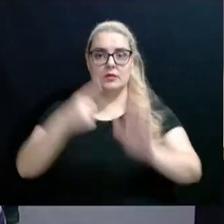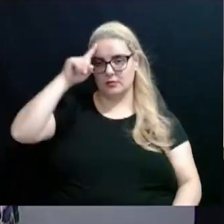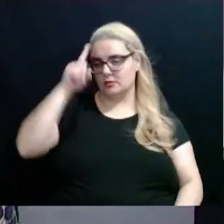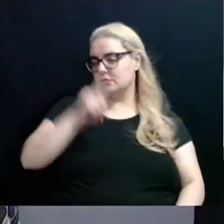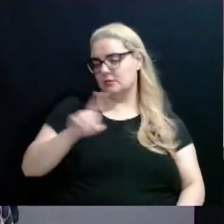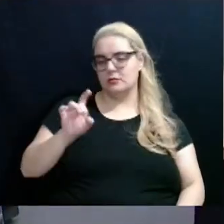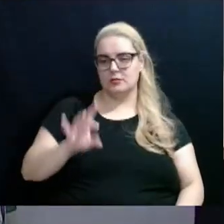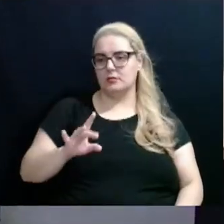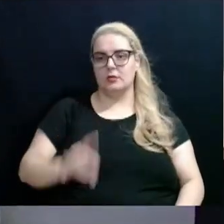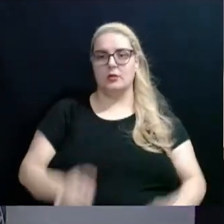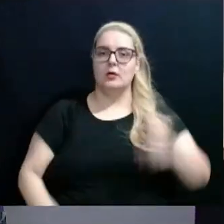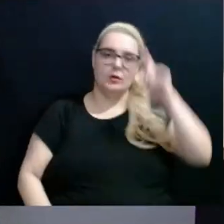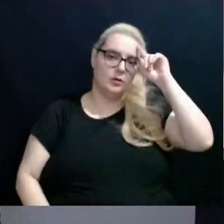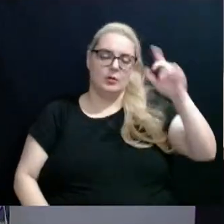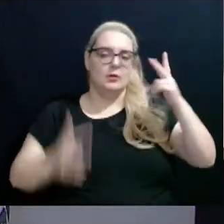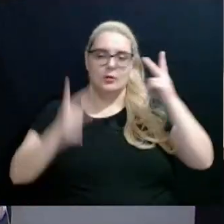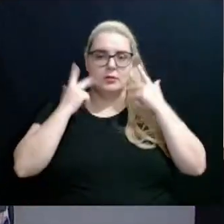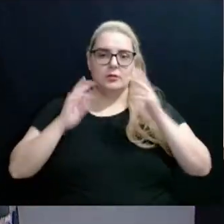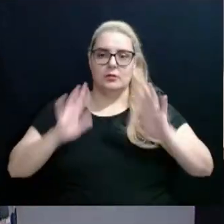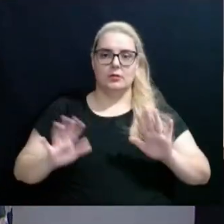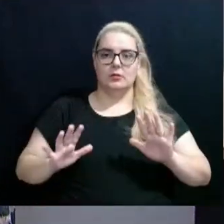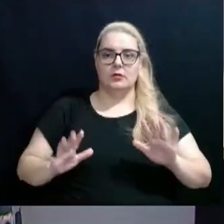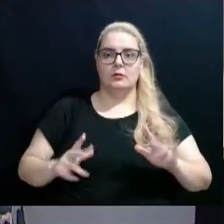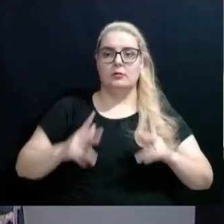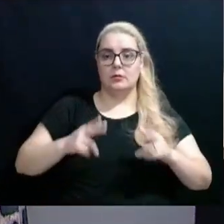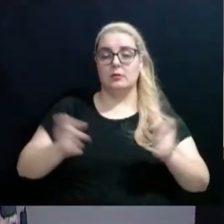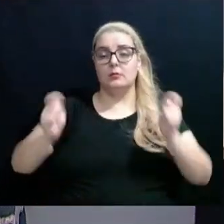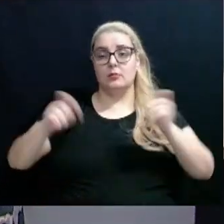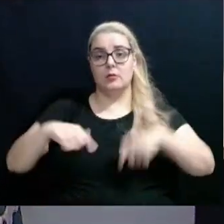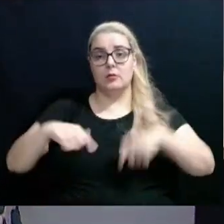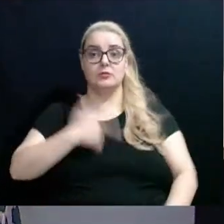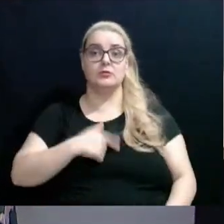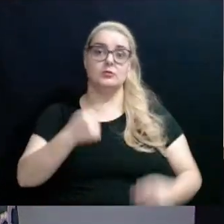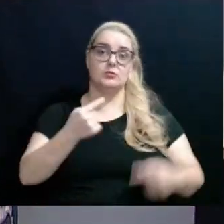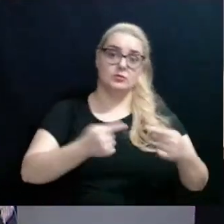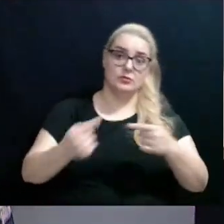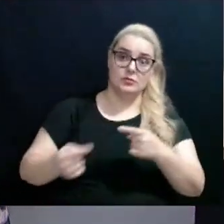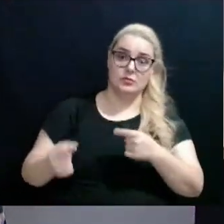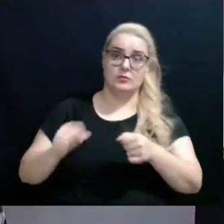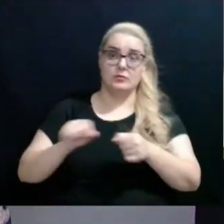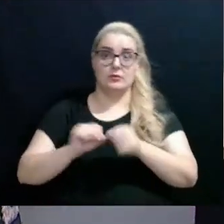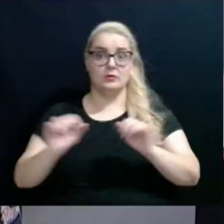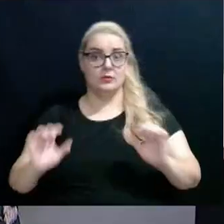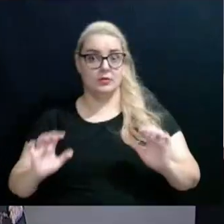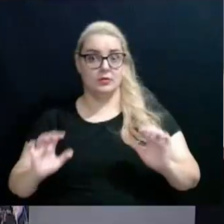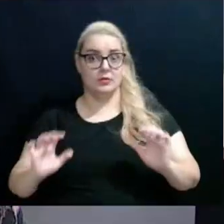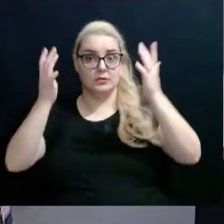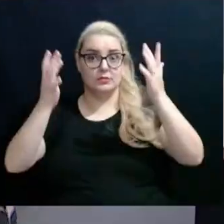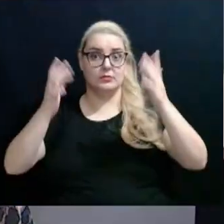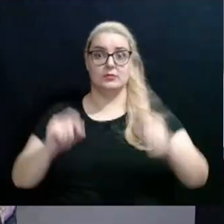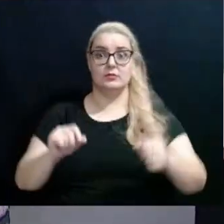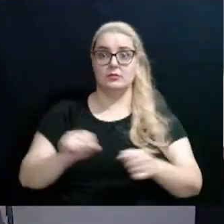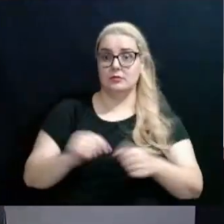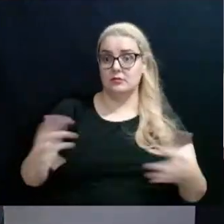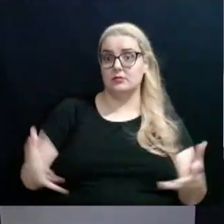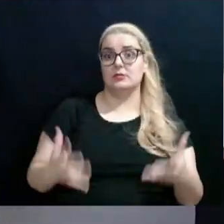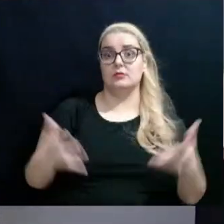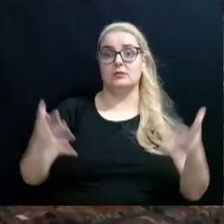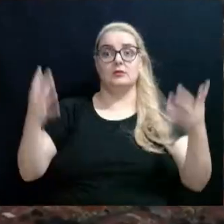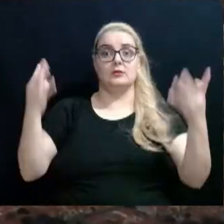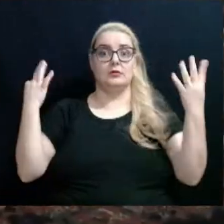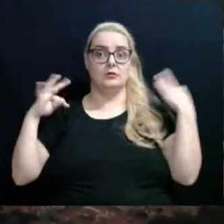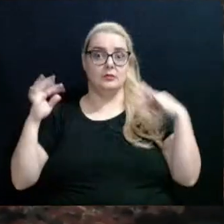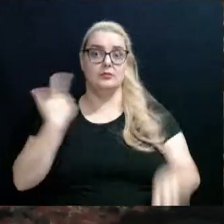um dia normal, mas marcar com a possibilidade da gente discutir, fazer evento, fomentar o turismo também aqui do nosso